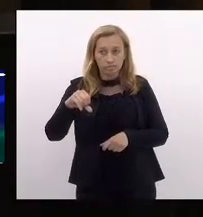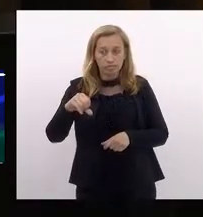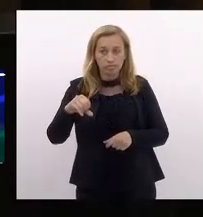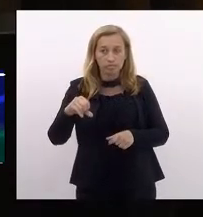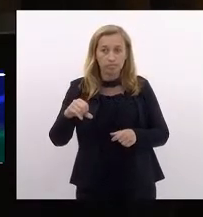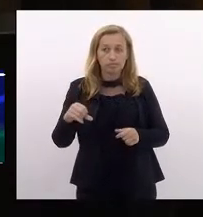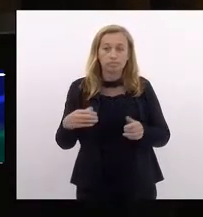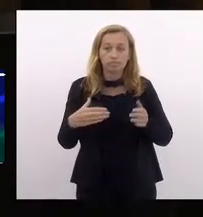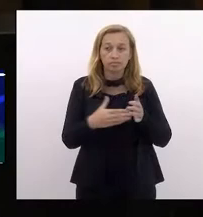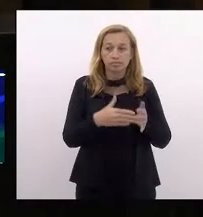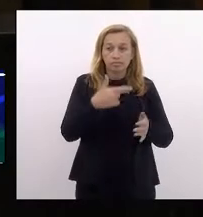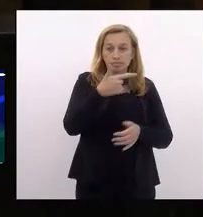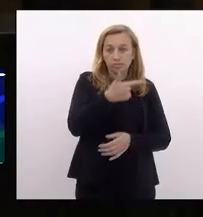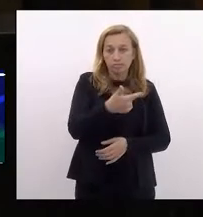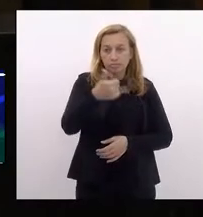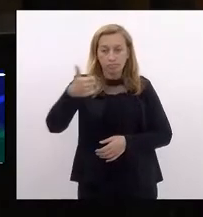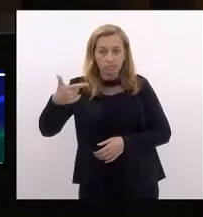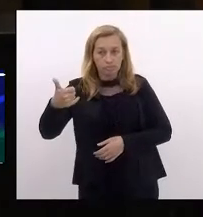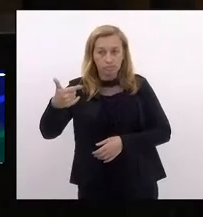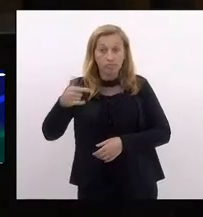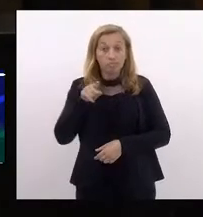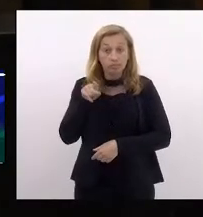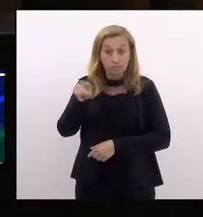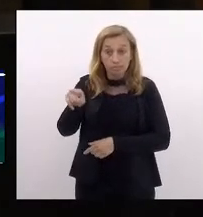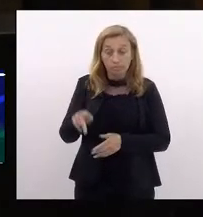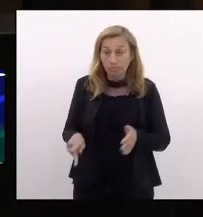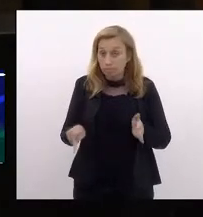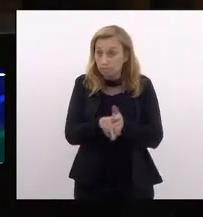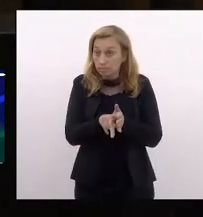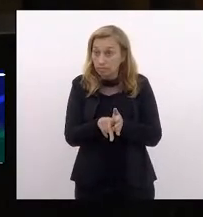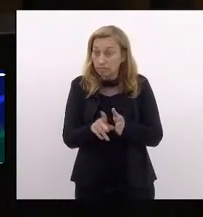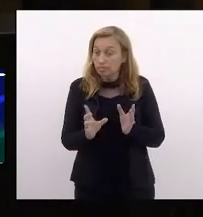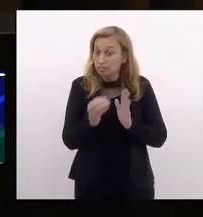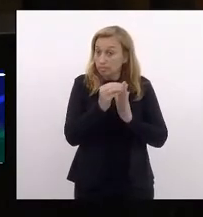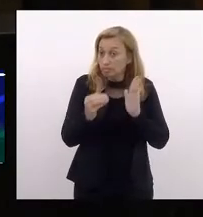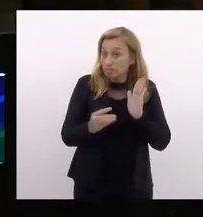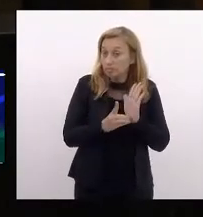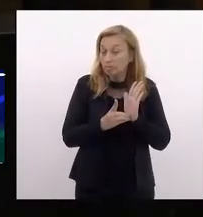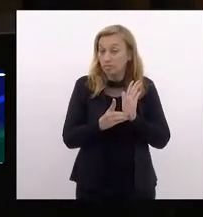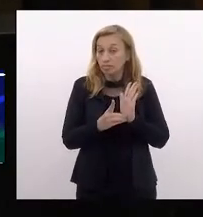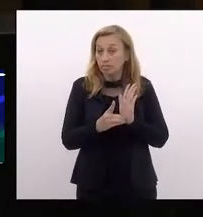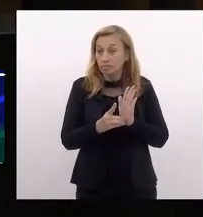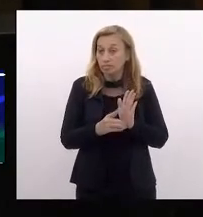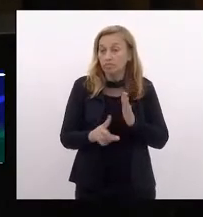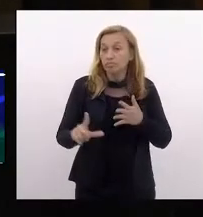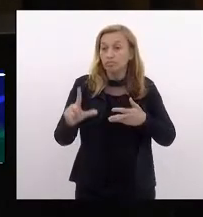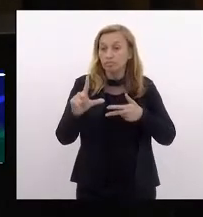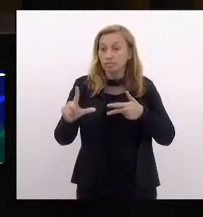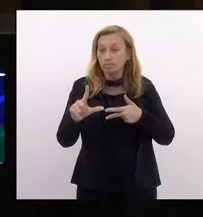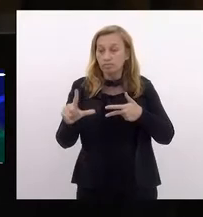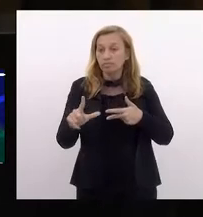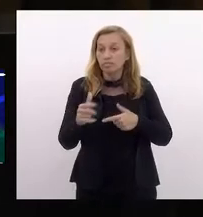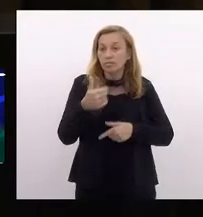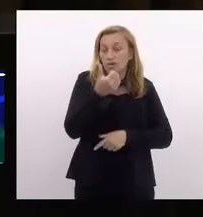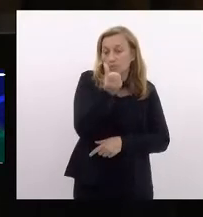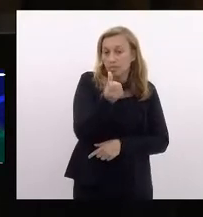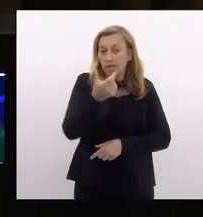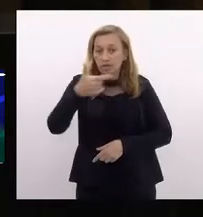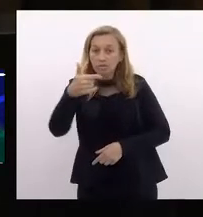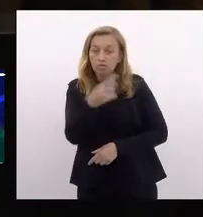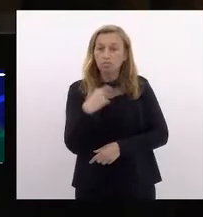e2022 e esse é o projeto de decreto legislativo 62 que nós